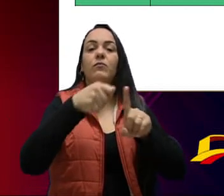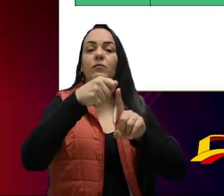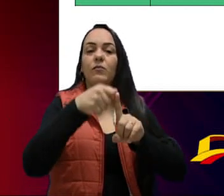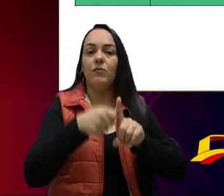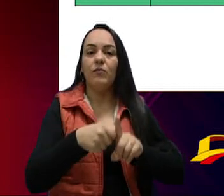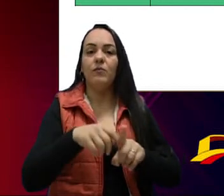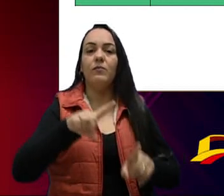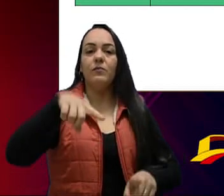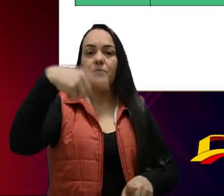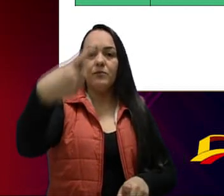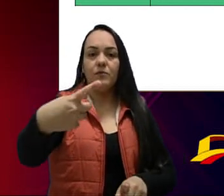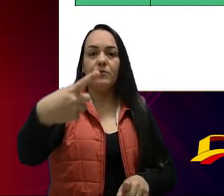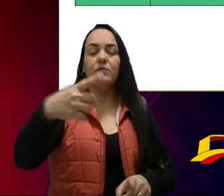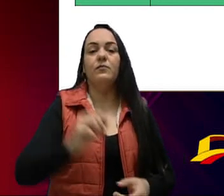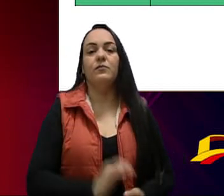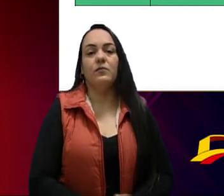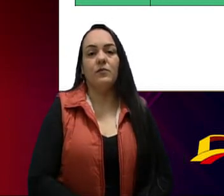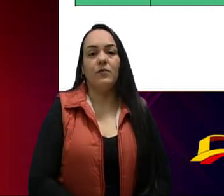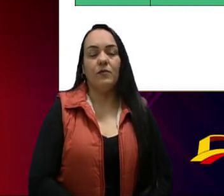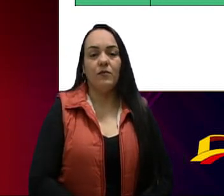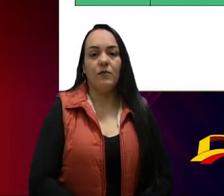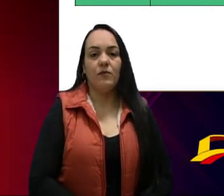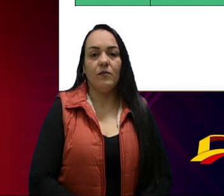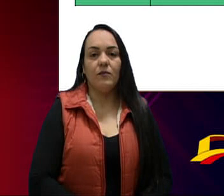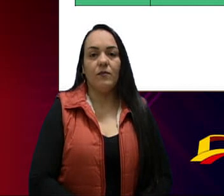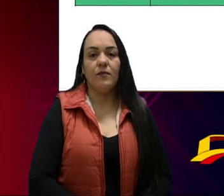é só pois não vereadora